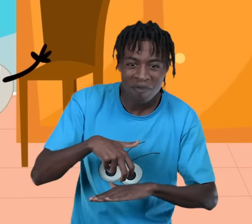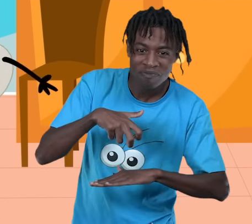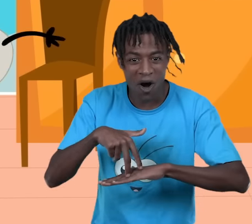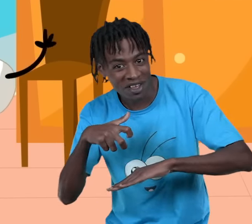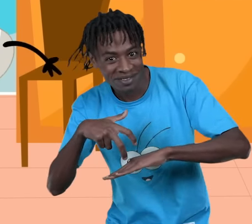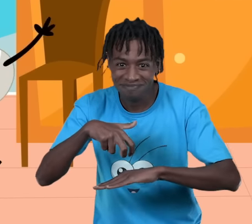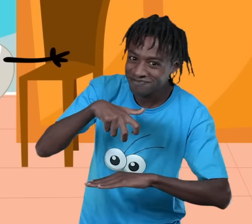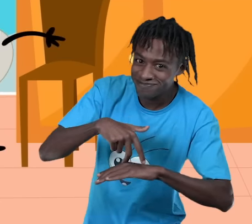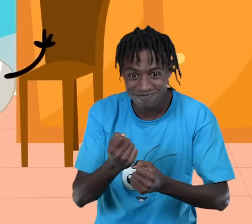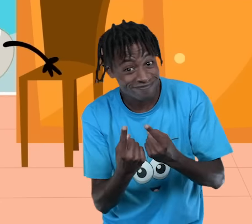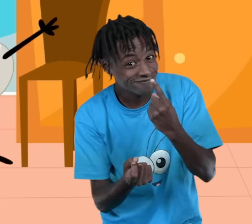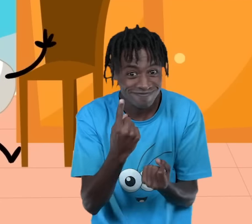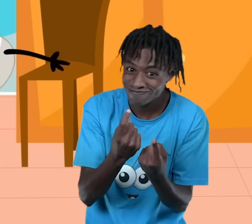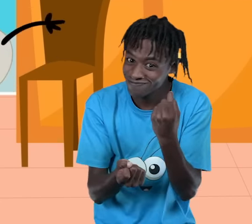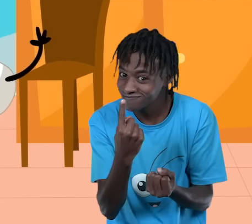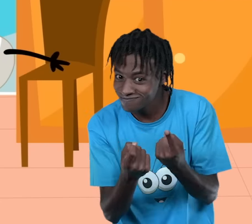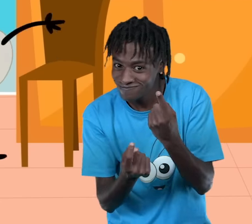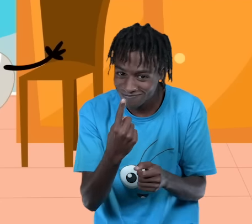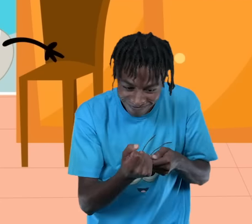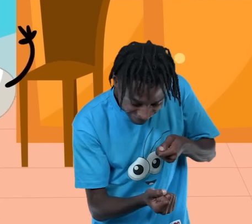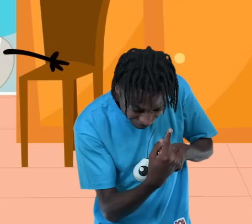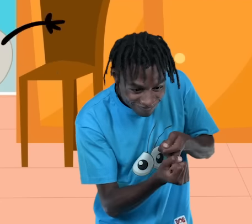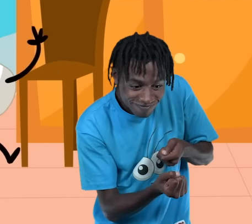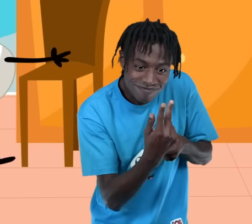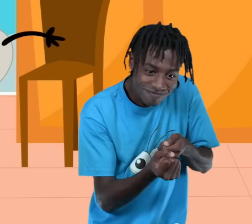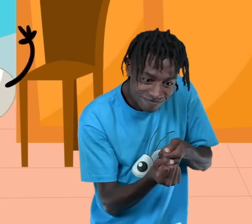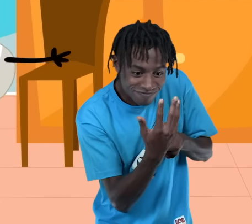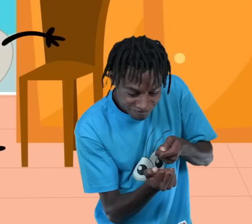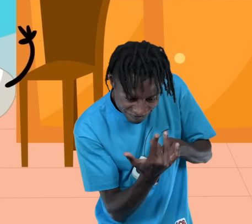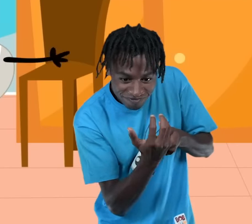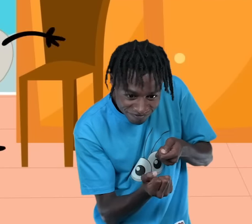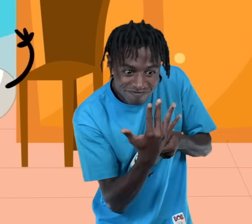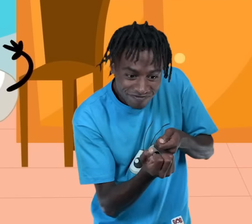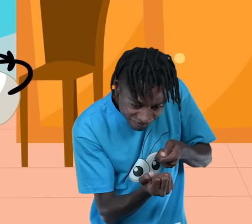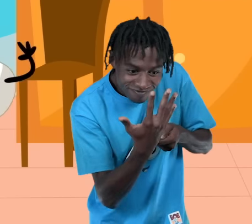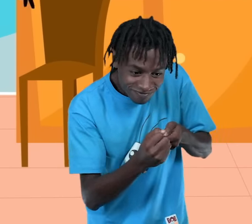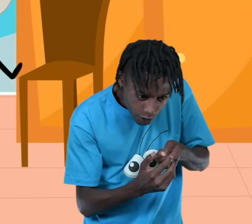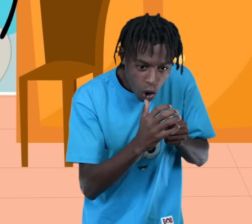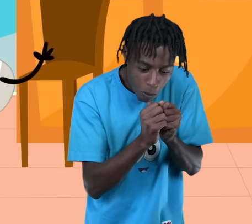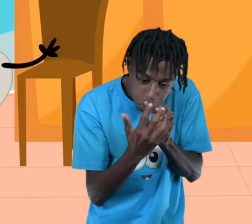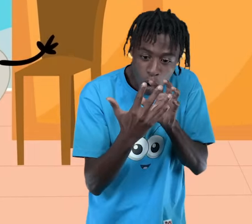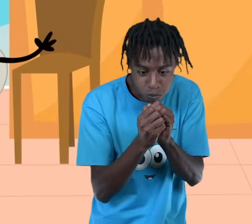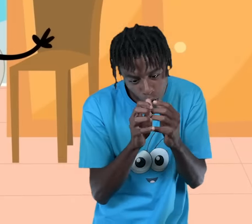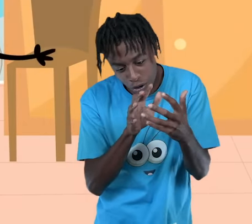pula, pipoquinha. Pula, pula, pra crescer e